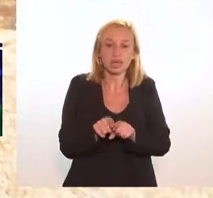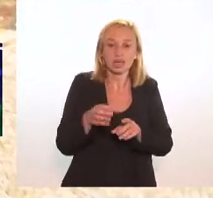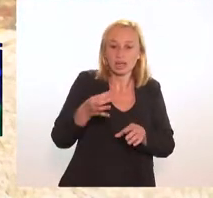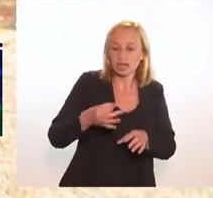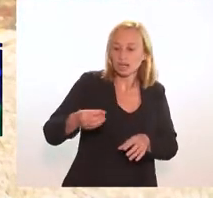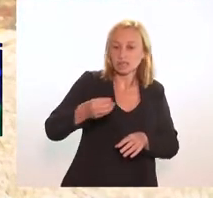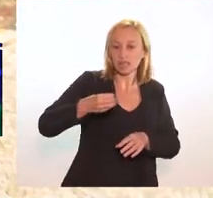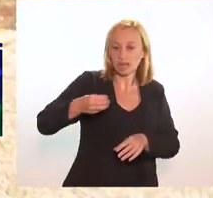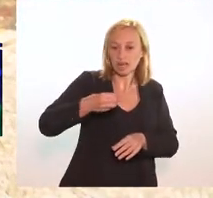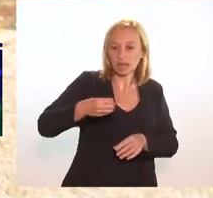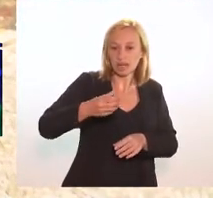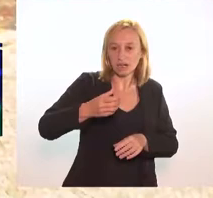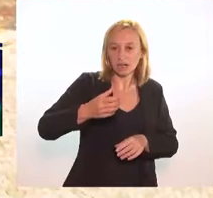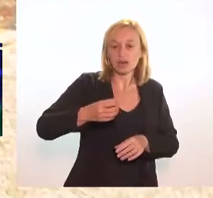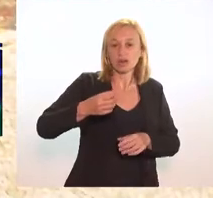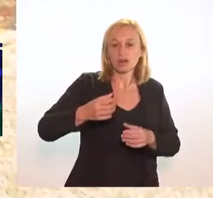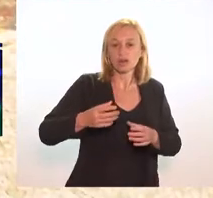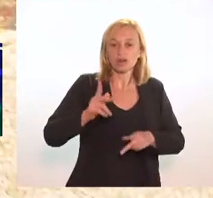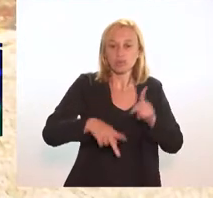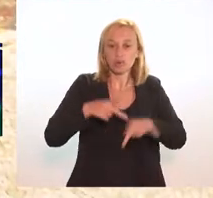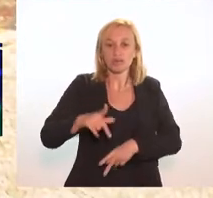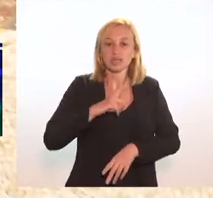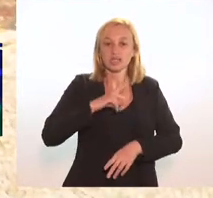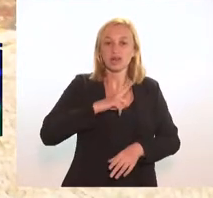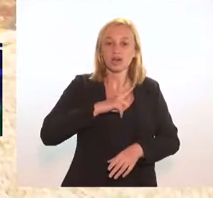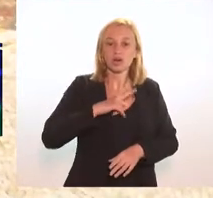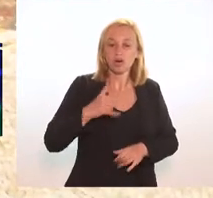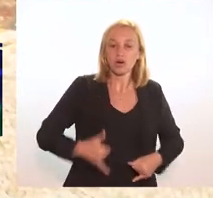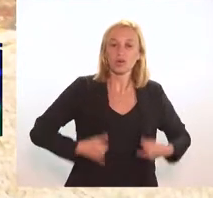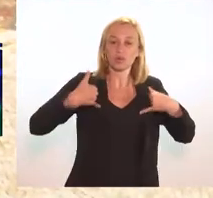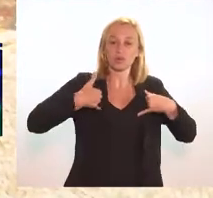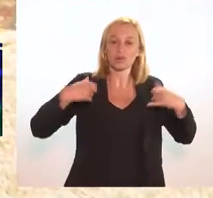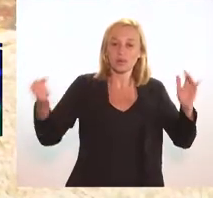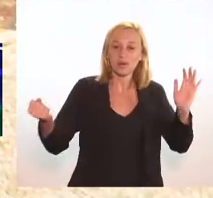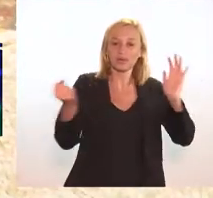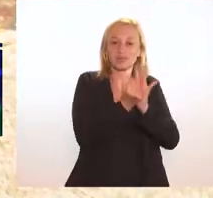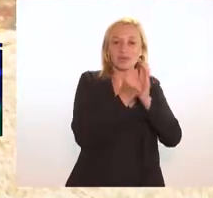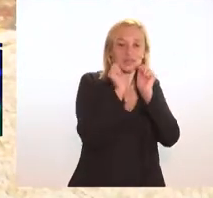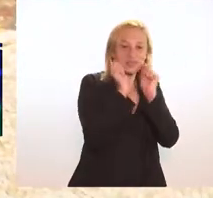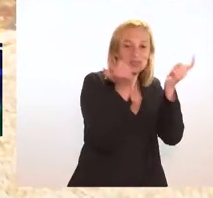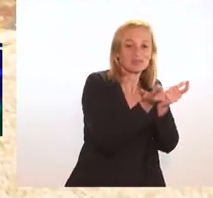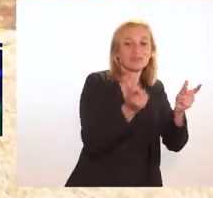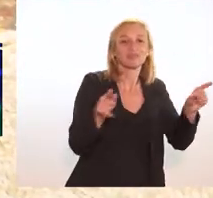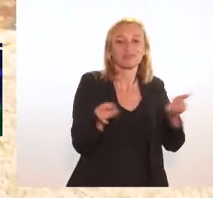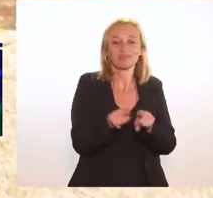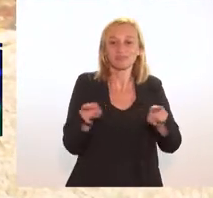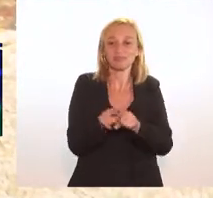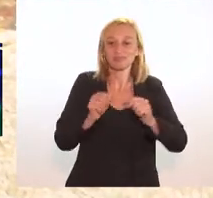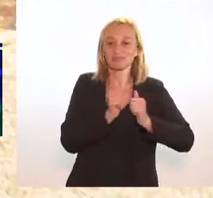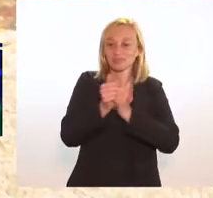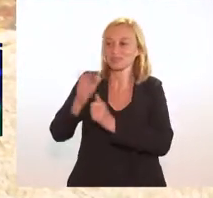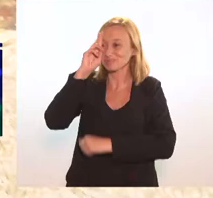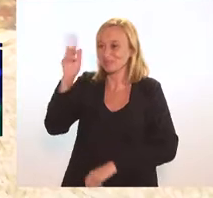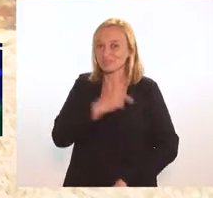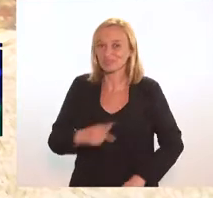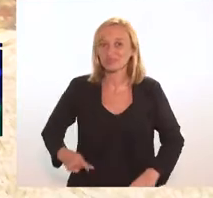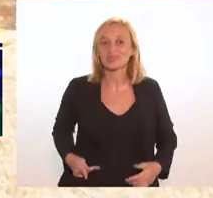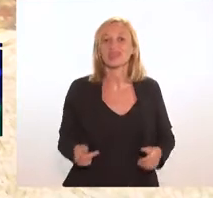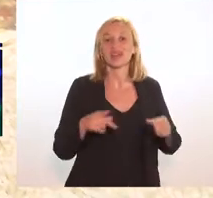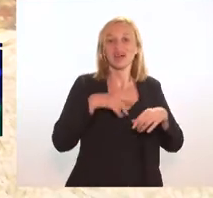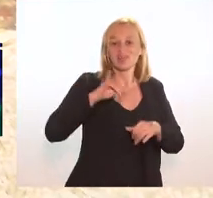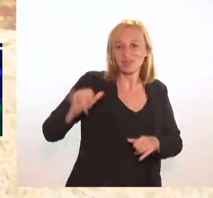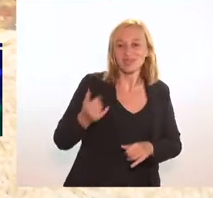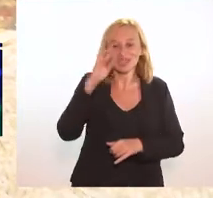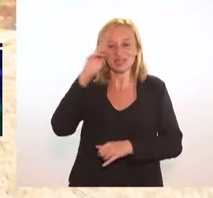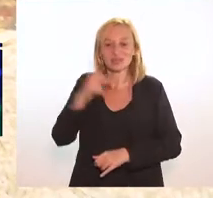ter orgulho de adquiri-las com a marca da Assembleia Legislativa, tão bem conduzida por Vossa Excelência. Aproveitar o ensejo,